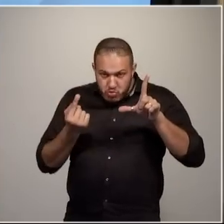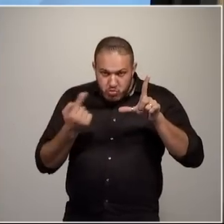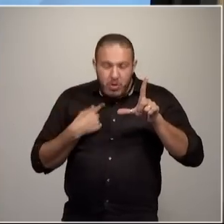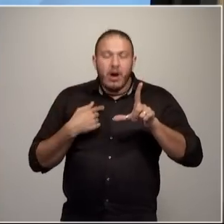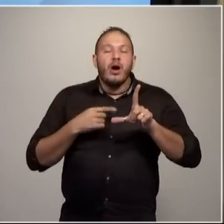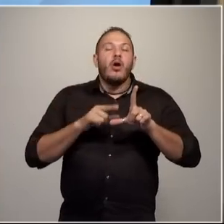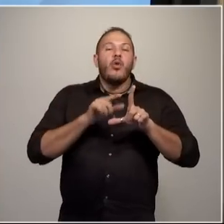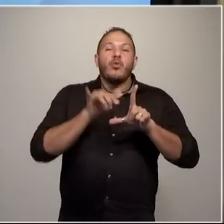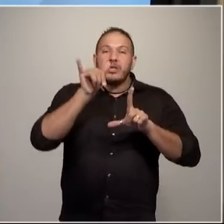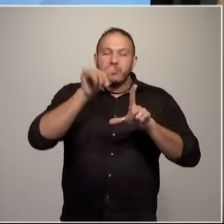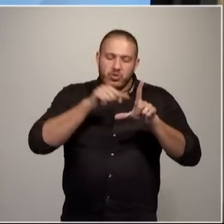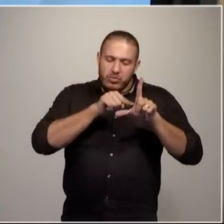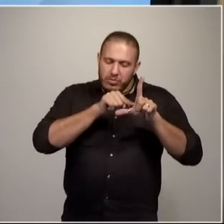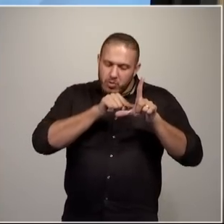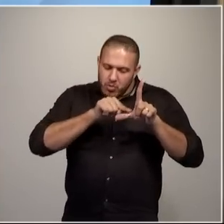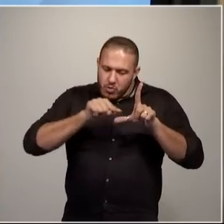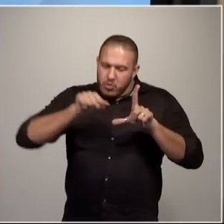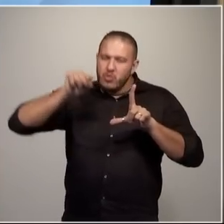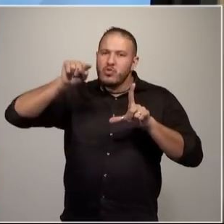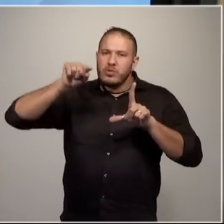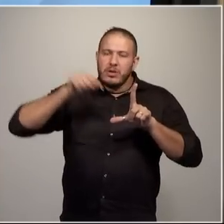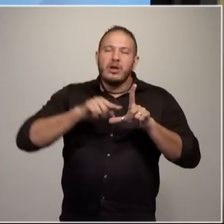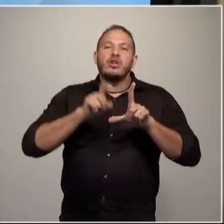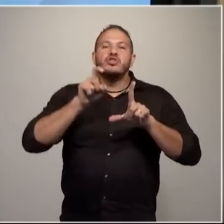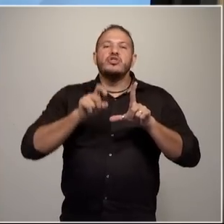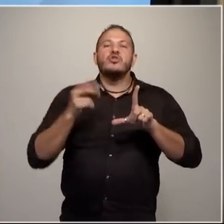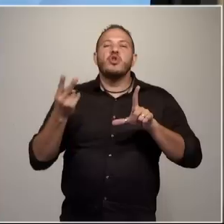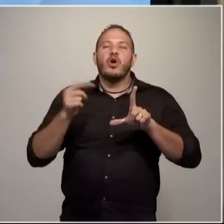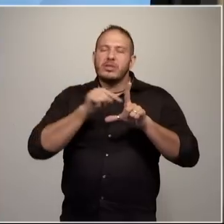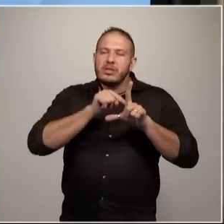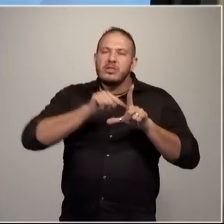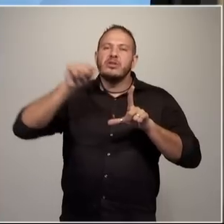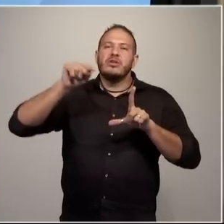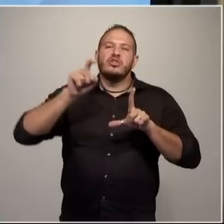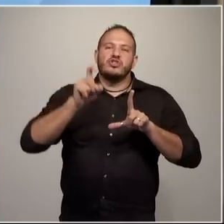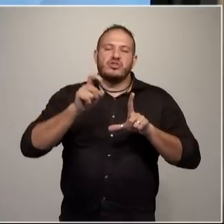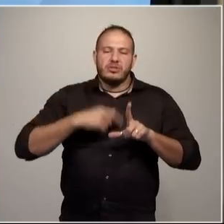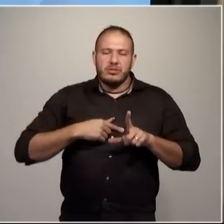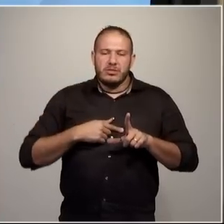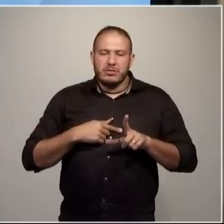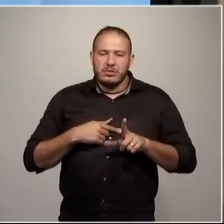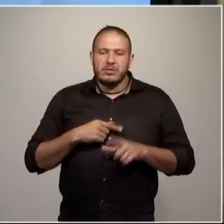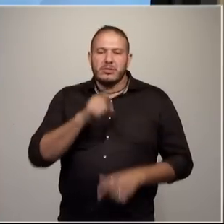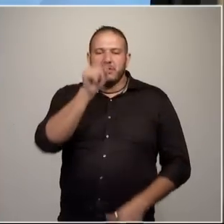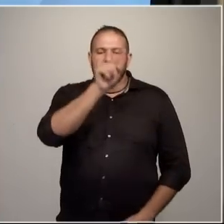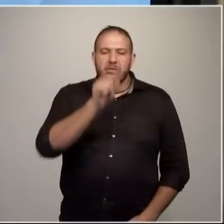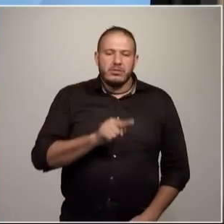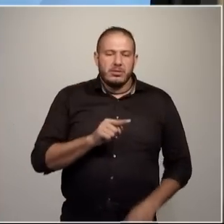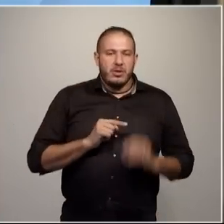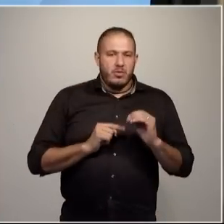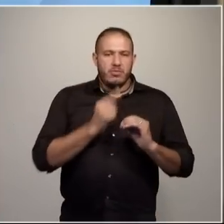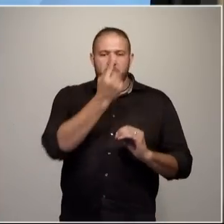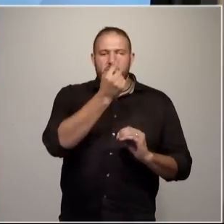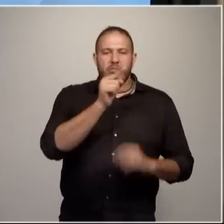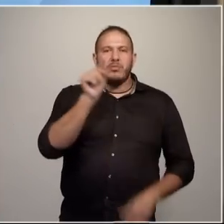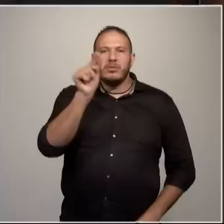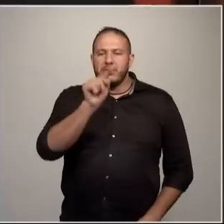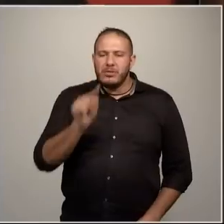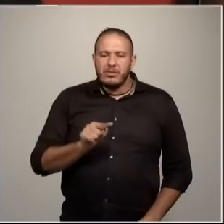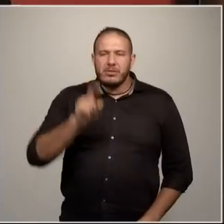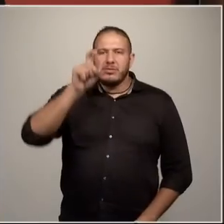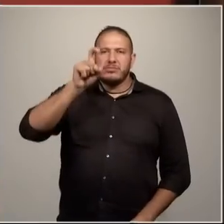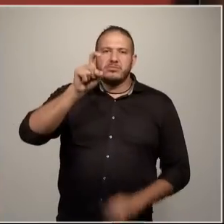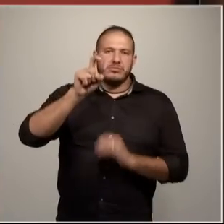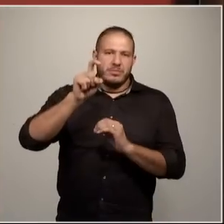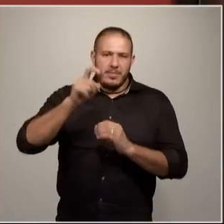entre x2 e x. Extremo inferior x2, extremo superior x. Muitas pessoas me perguntam